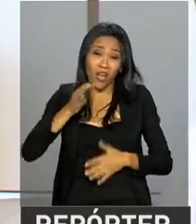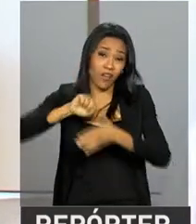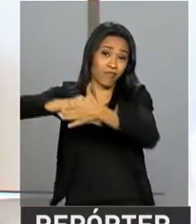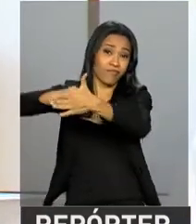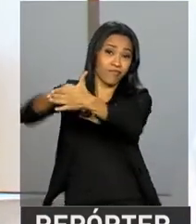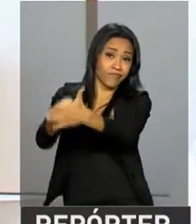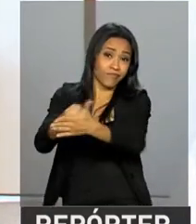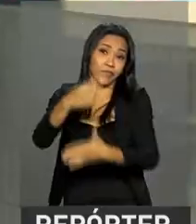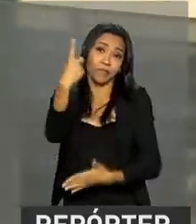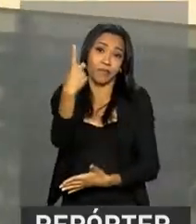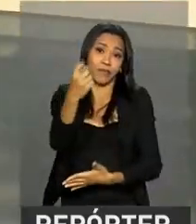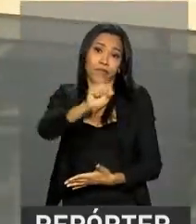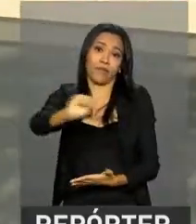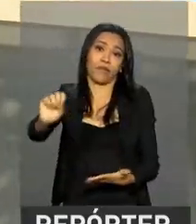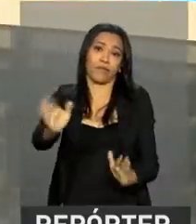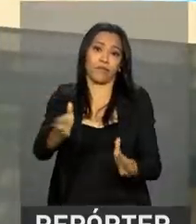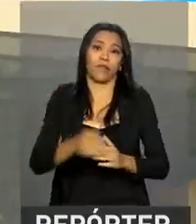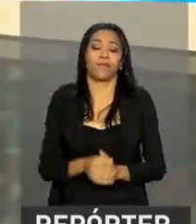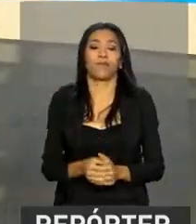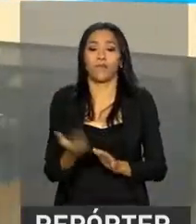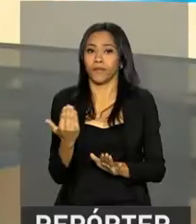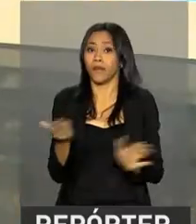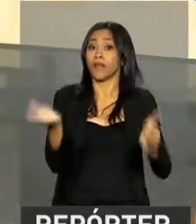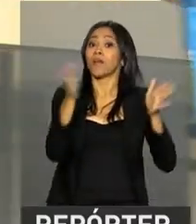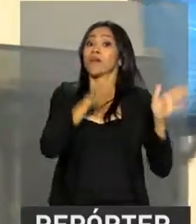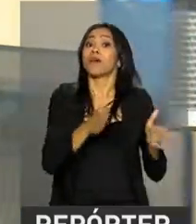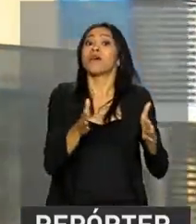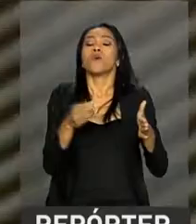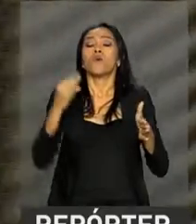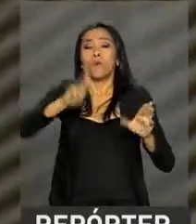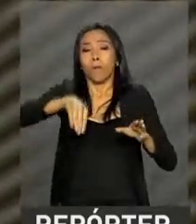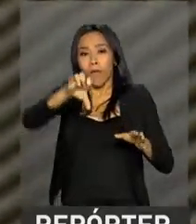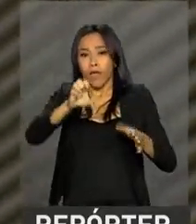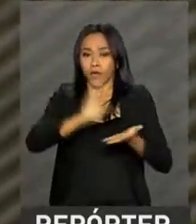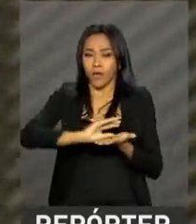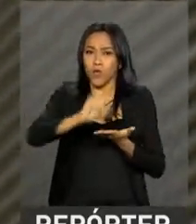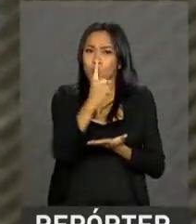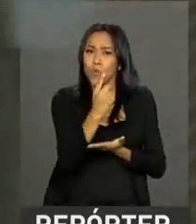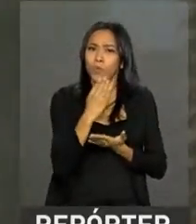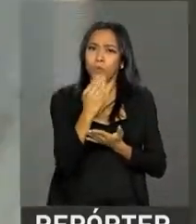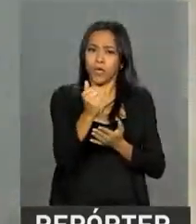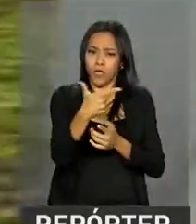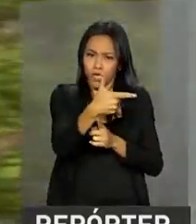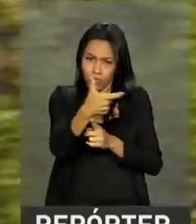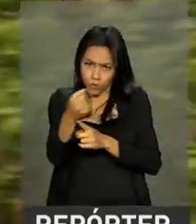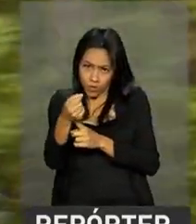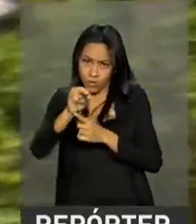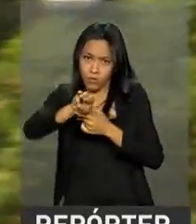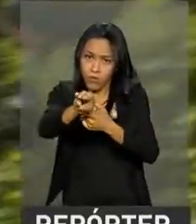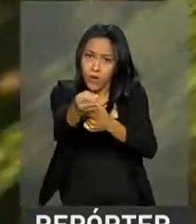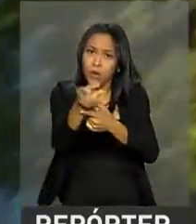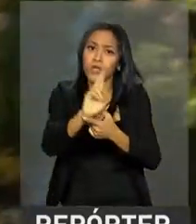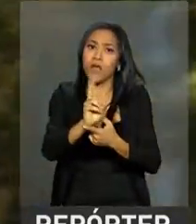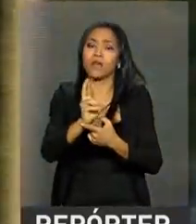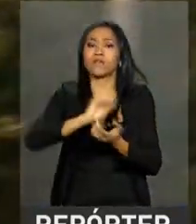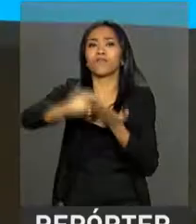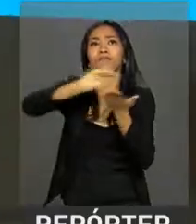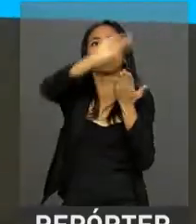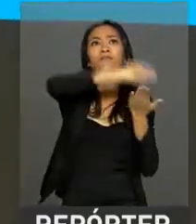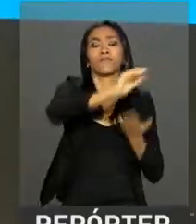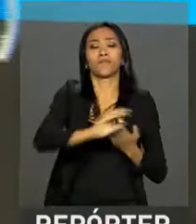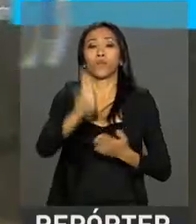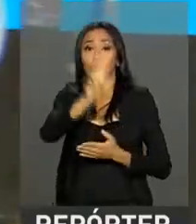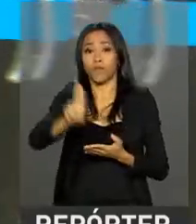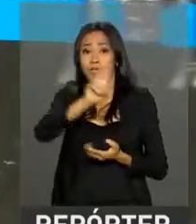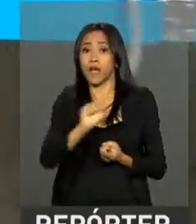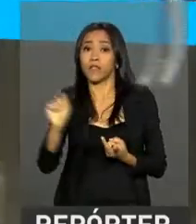no primeiro semestre o ministério da educação liberou 1 bilhão e 200 milhões de reais para as universidades e